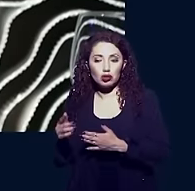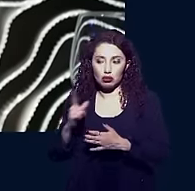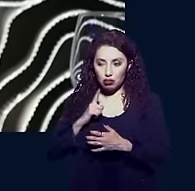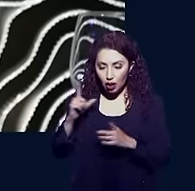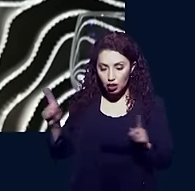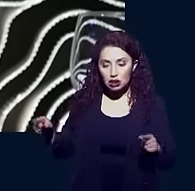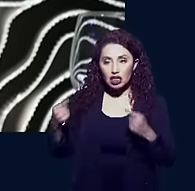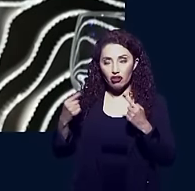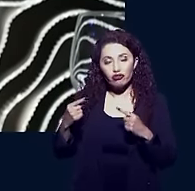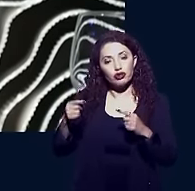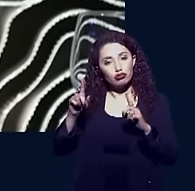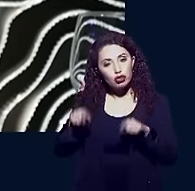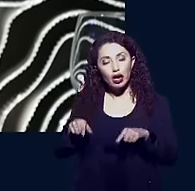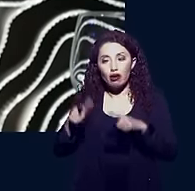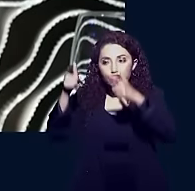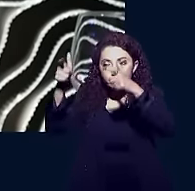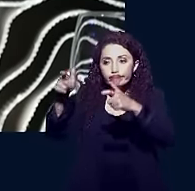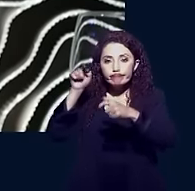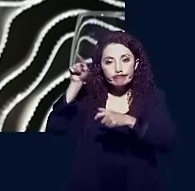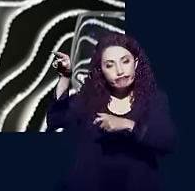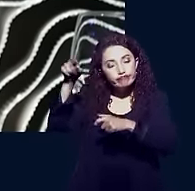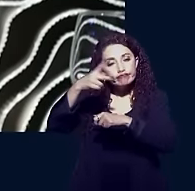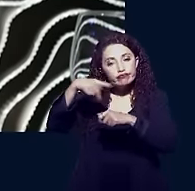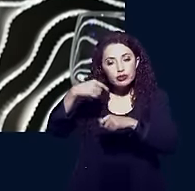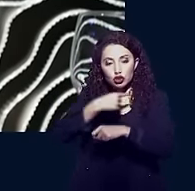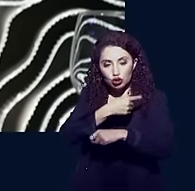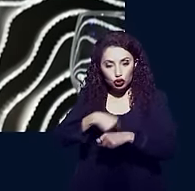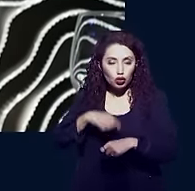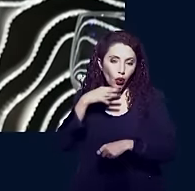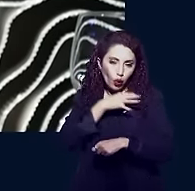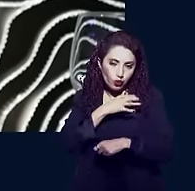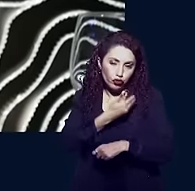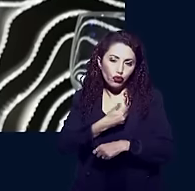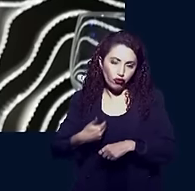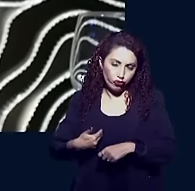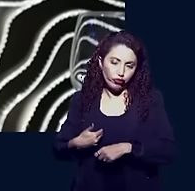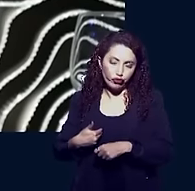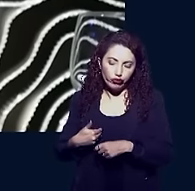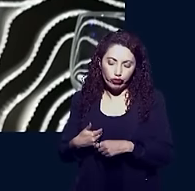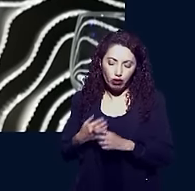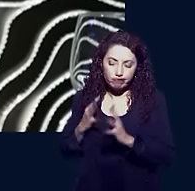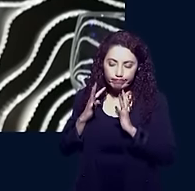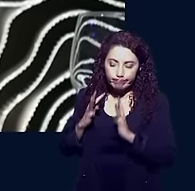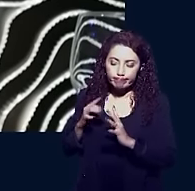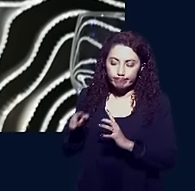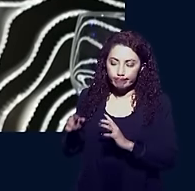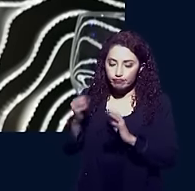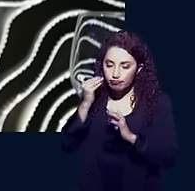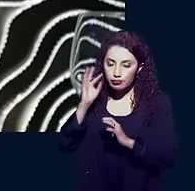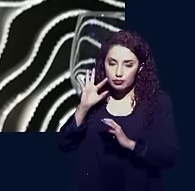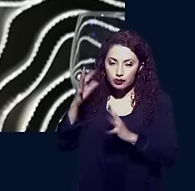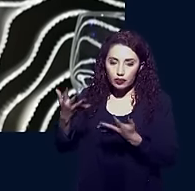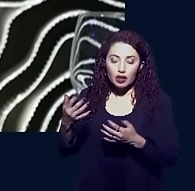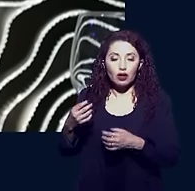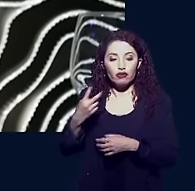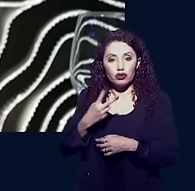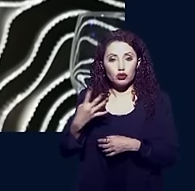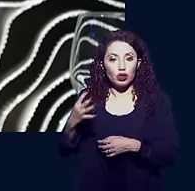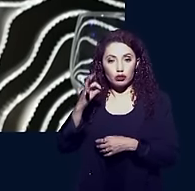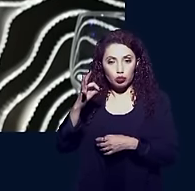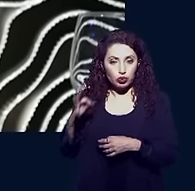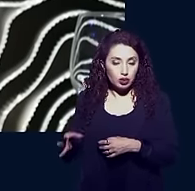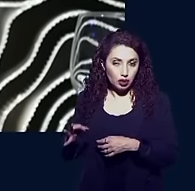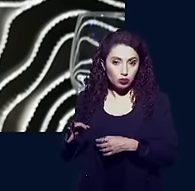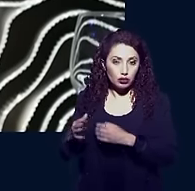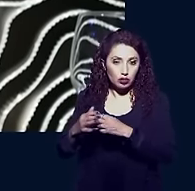sua demografia e ele tá obviamente né o Governo está atento a isso hoje 24% da população masculina jovem